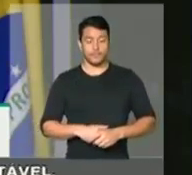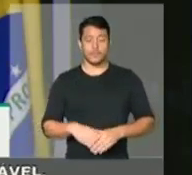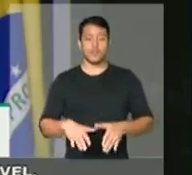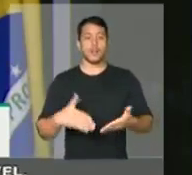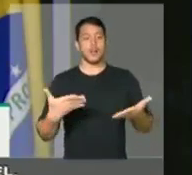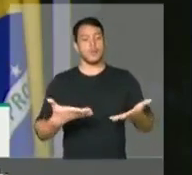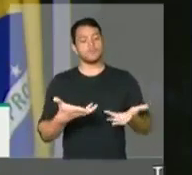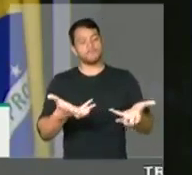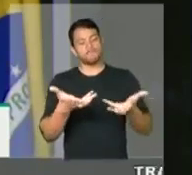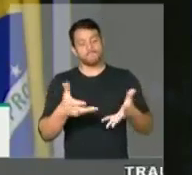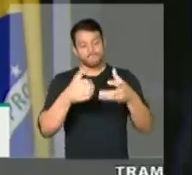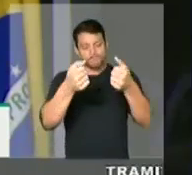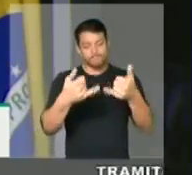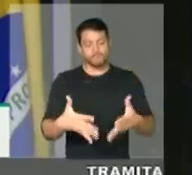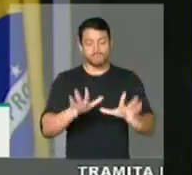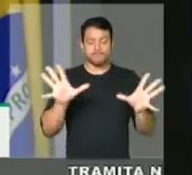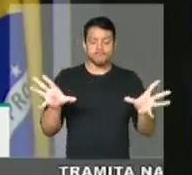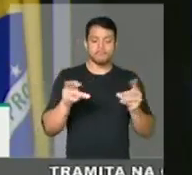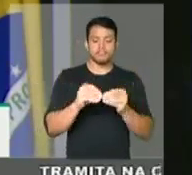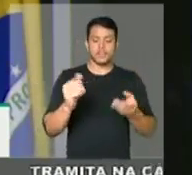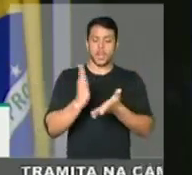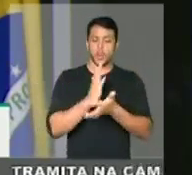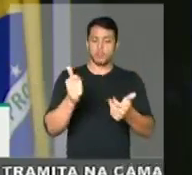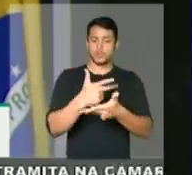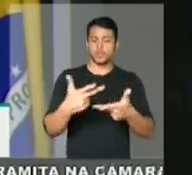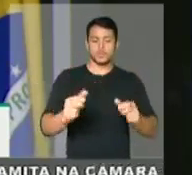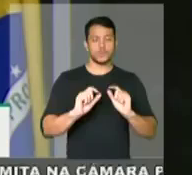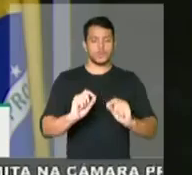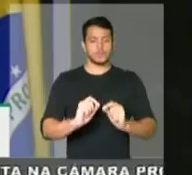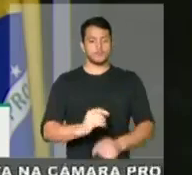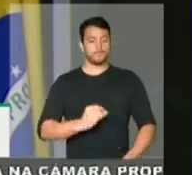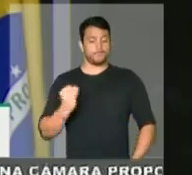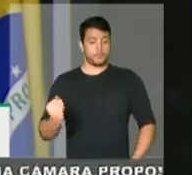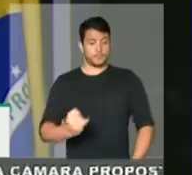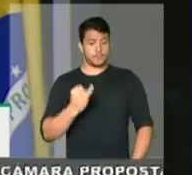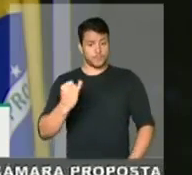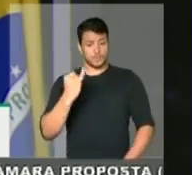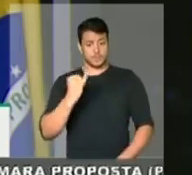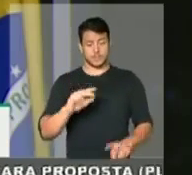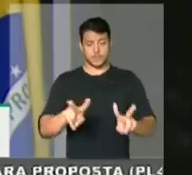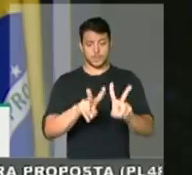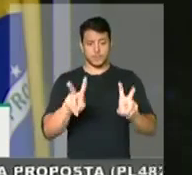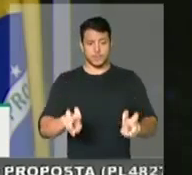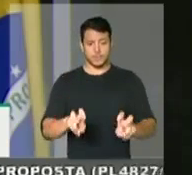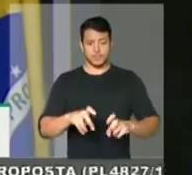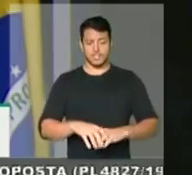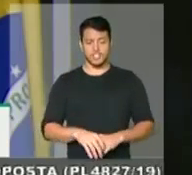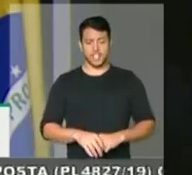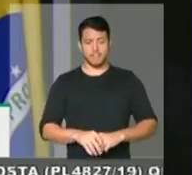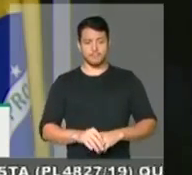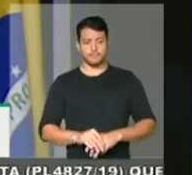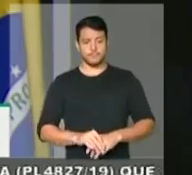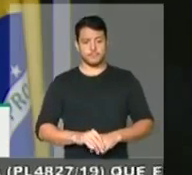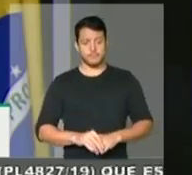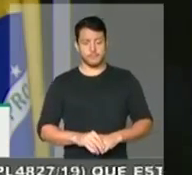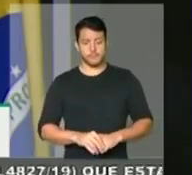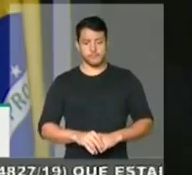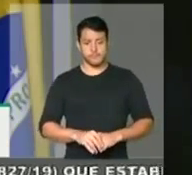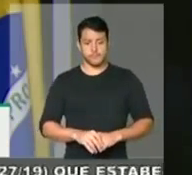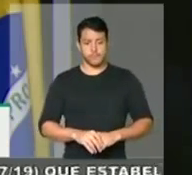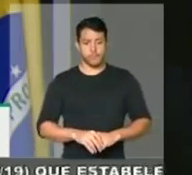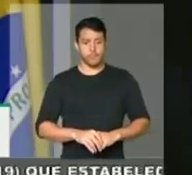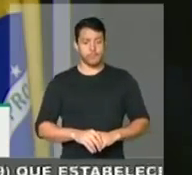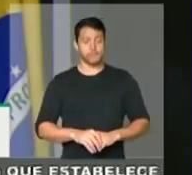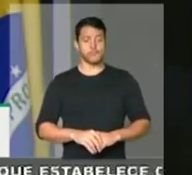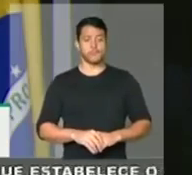breves considerações acerca da pertinência da proposição em análise, amparada por fundamentos constitucionais e jurídicos